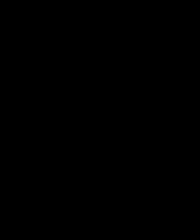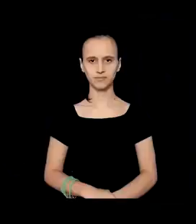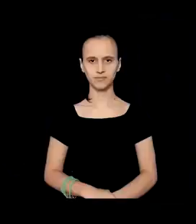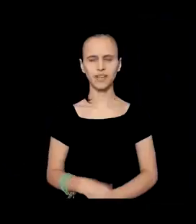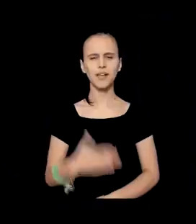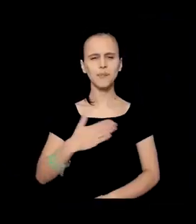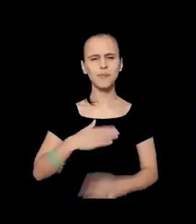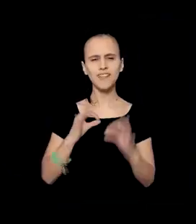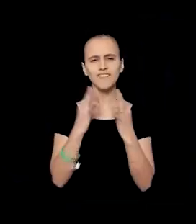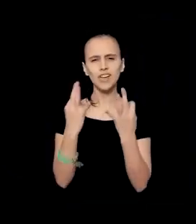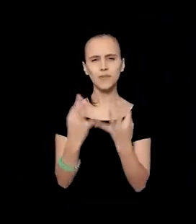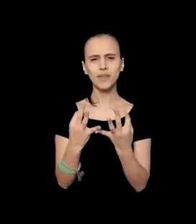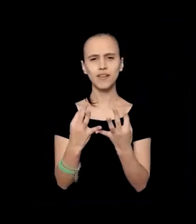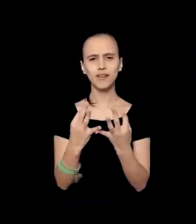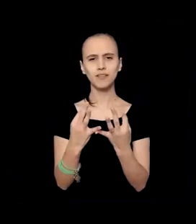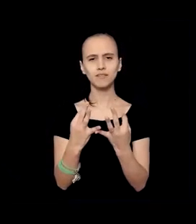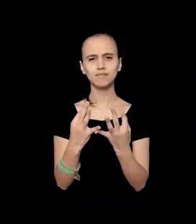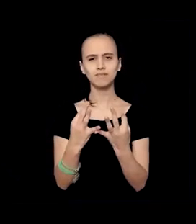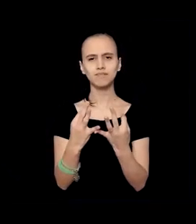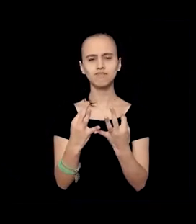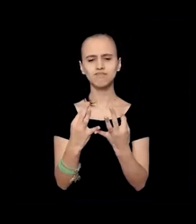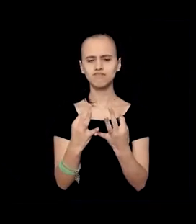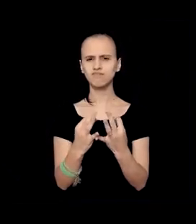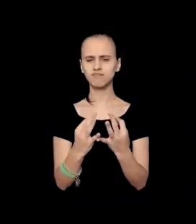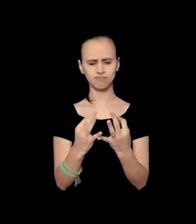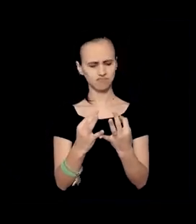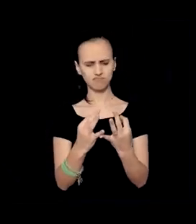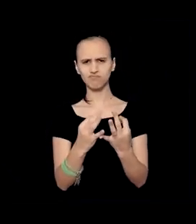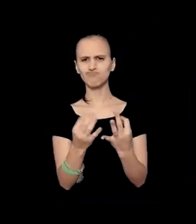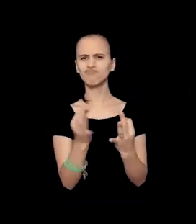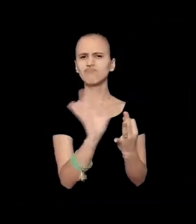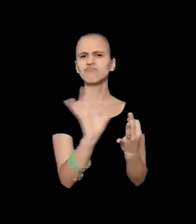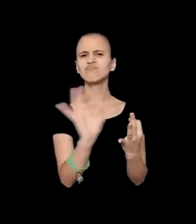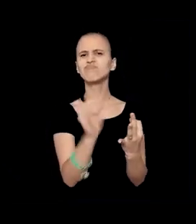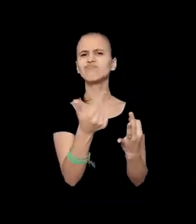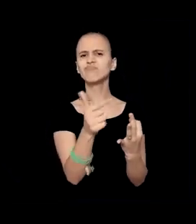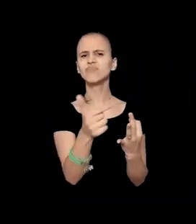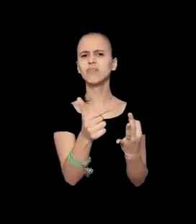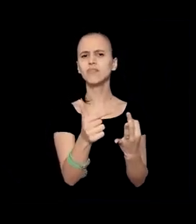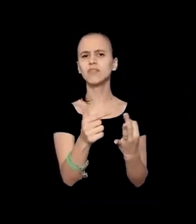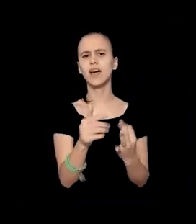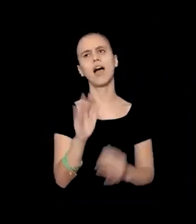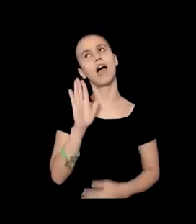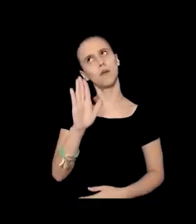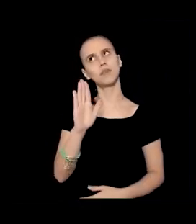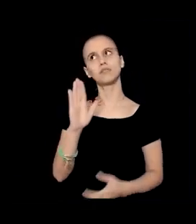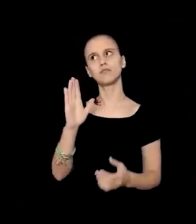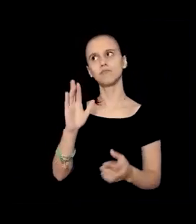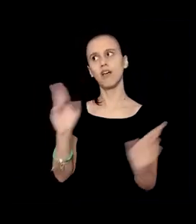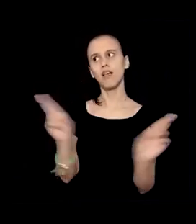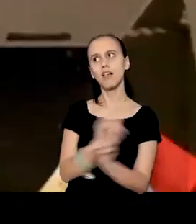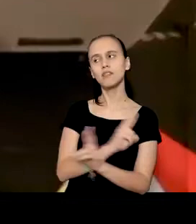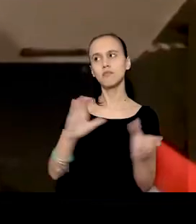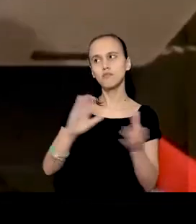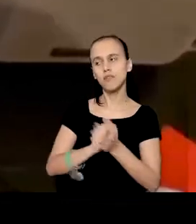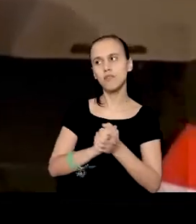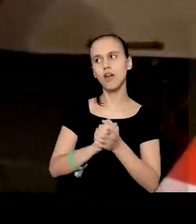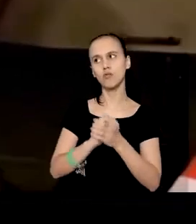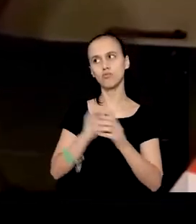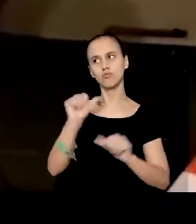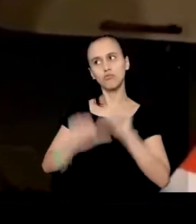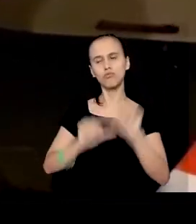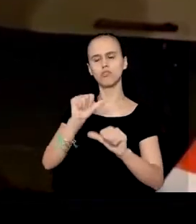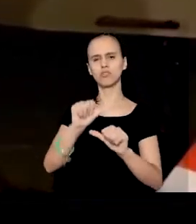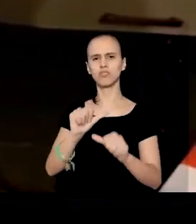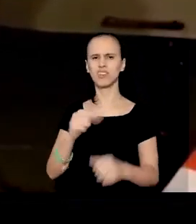meu núcleo familiar consiste em ninguém. Ah, mas muita coisa mudou nas relações maritais. Acho que eu sou a pessoa menos